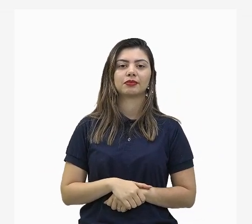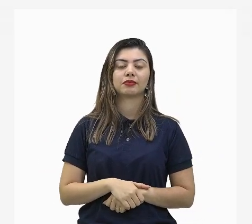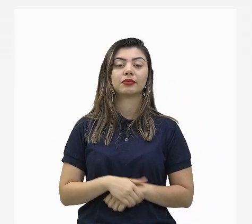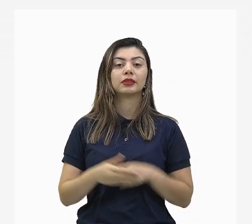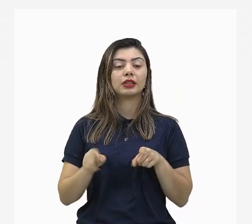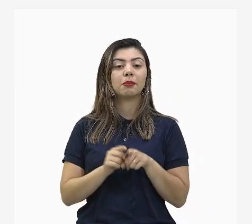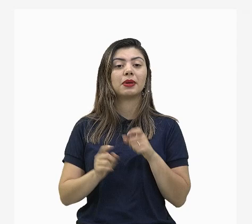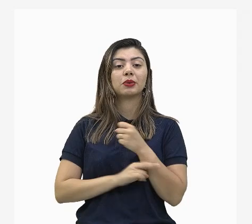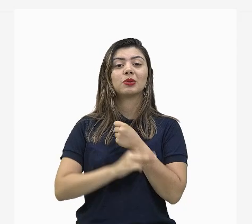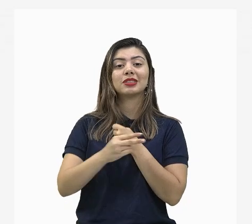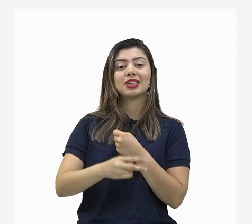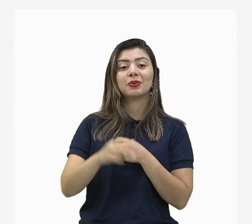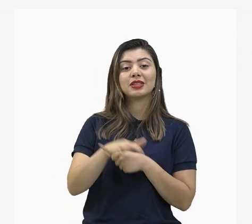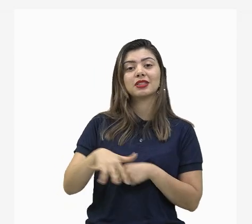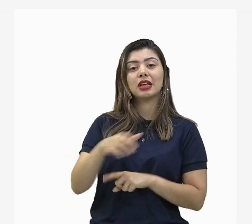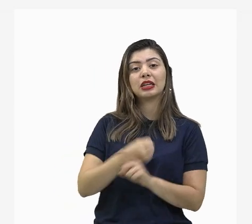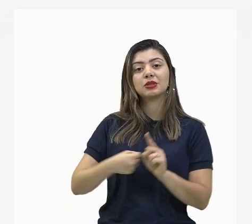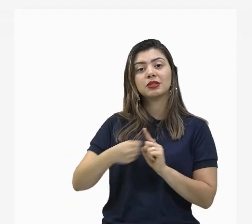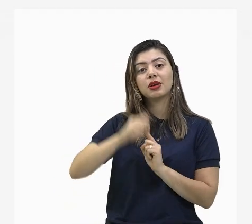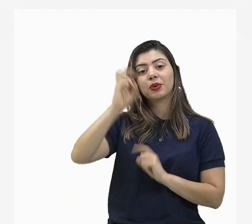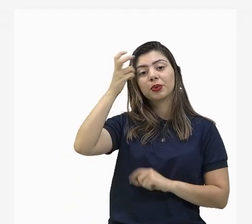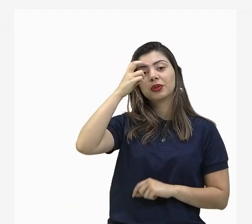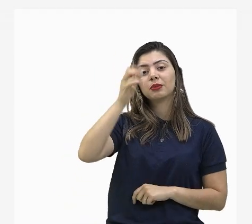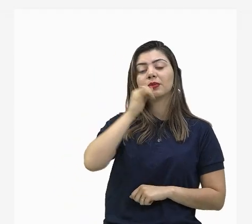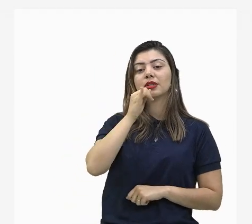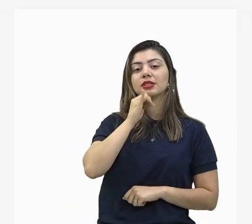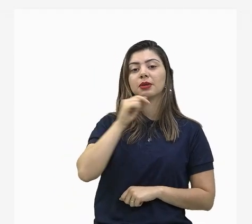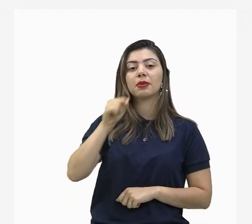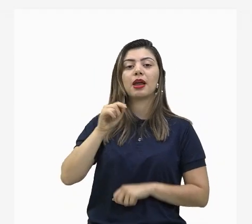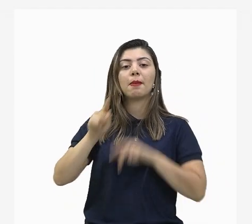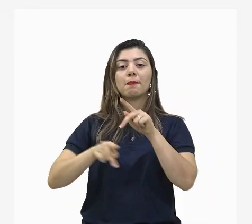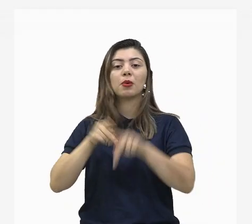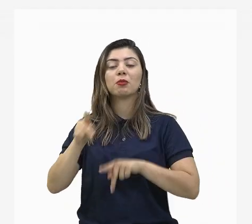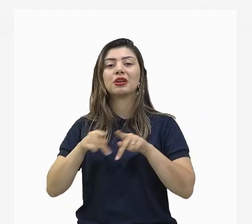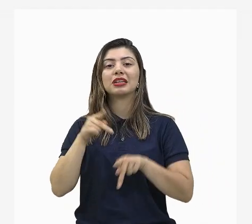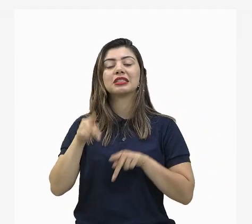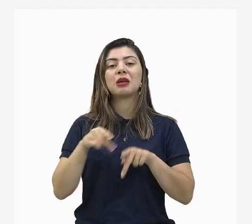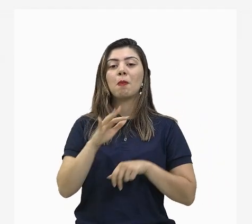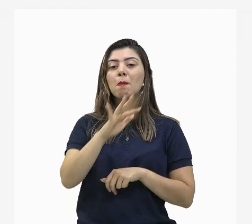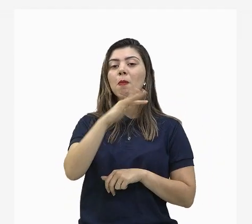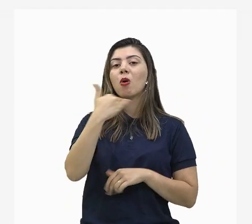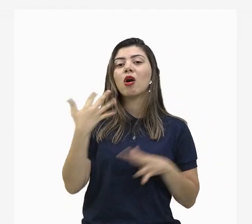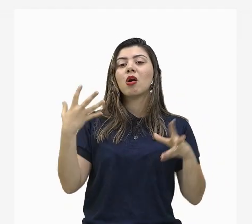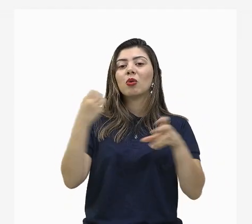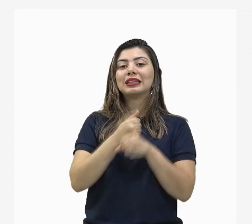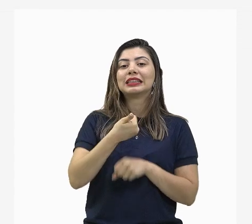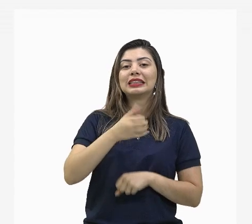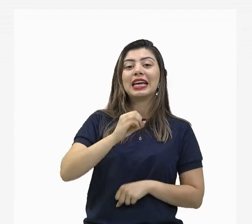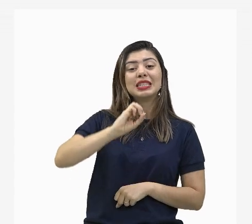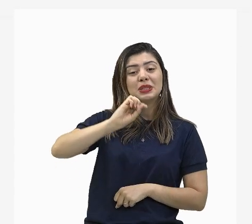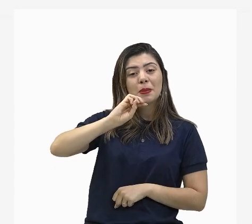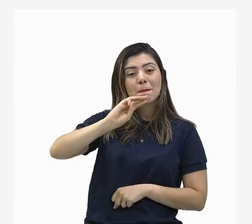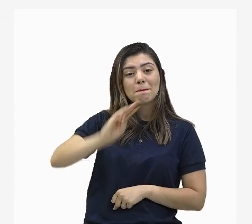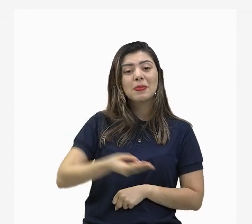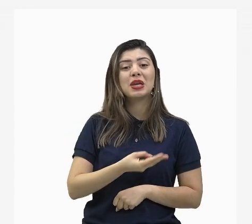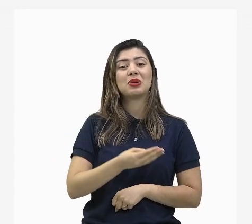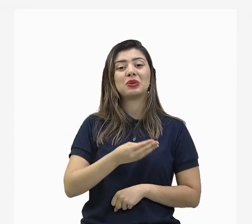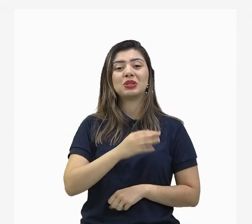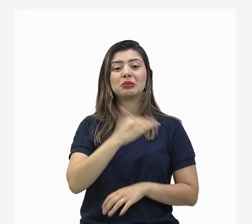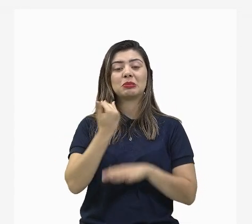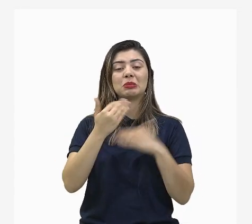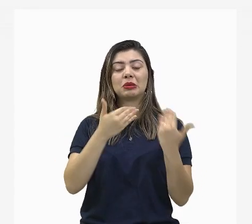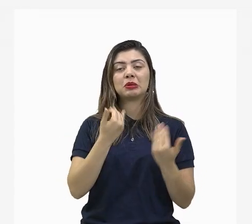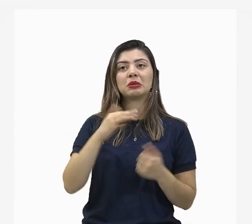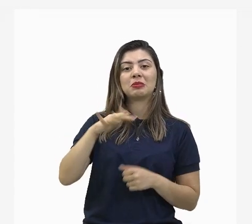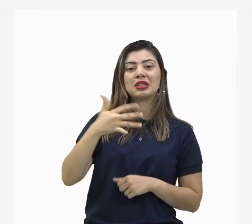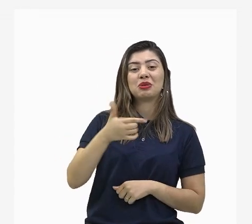fatores sociais e culturais, como, por exemplo, a mortalidade, estima-se que em 10 milhões de mortos e em 20